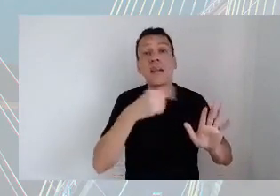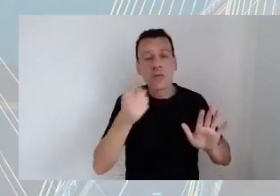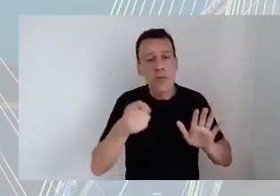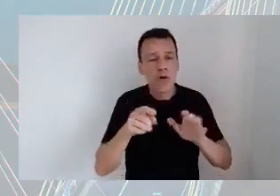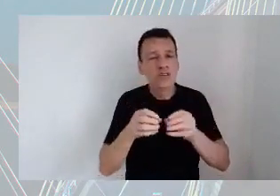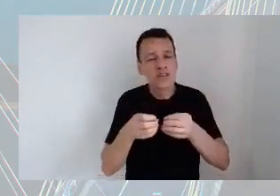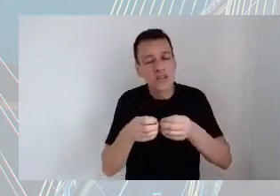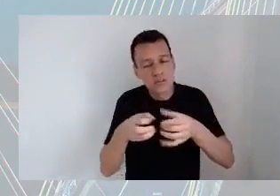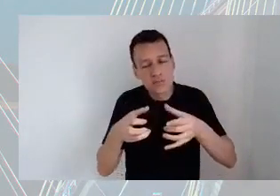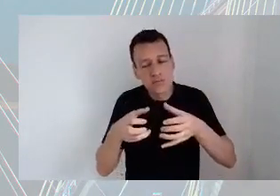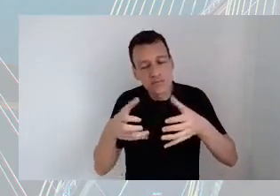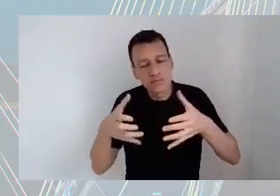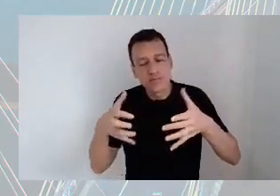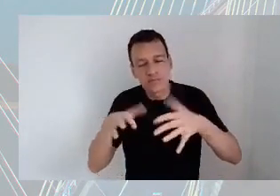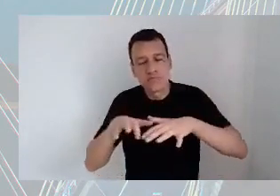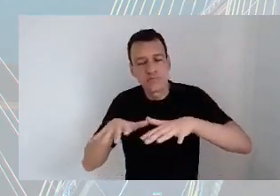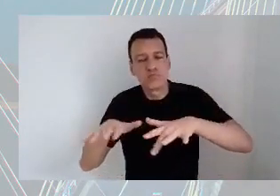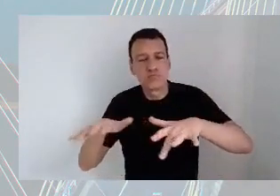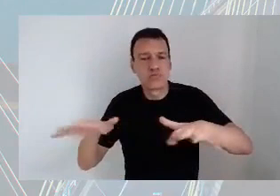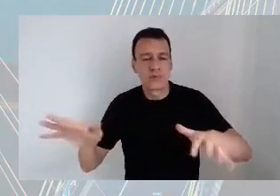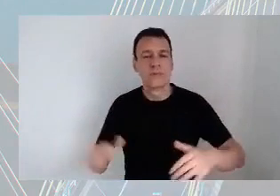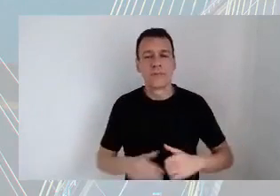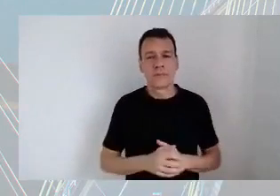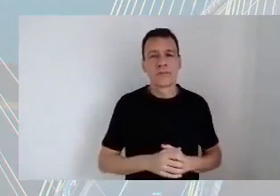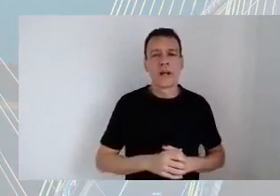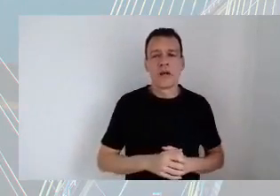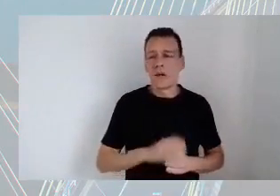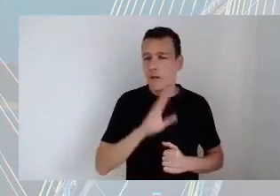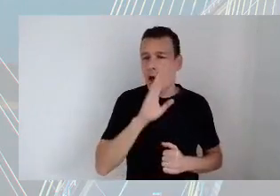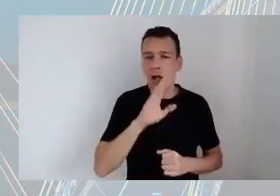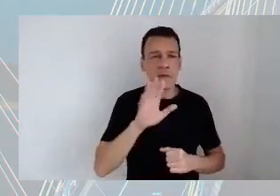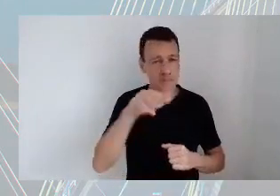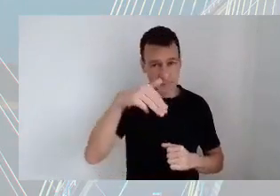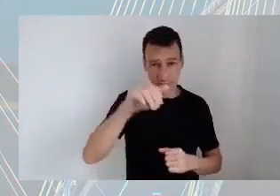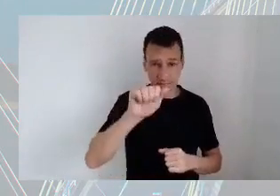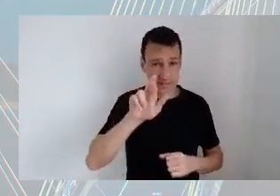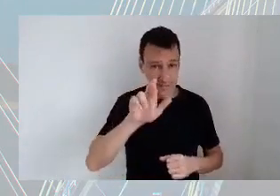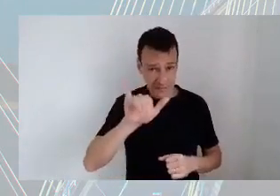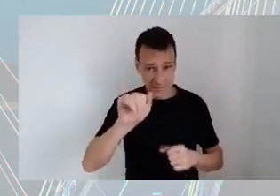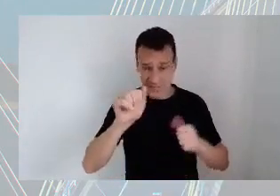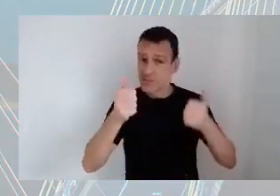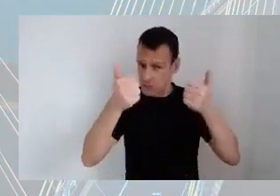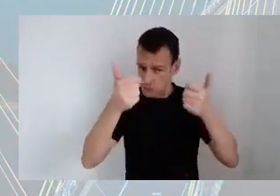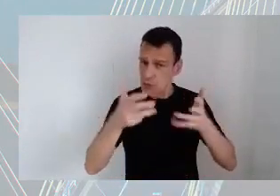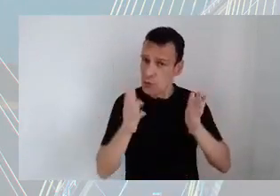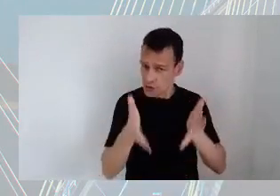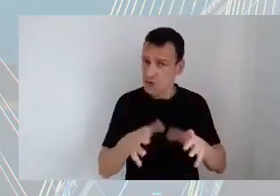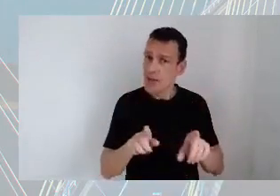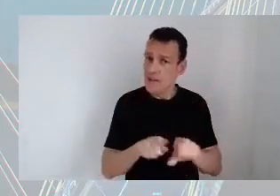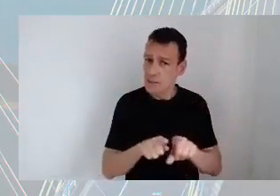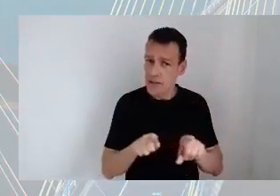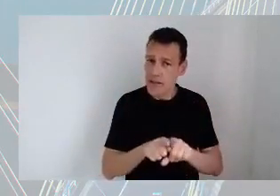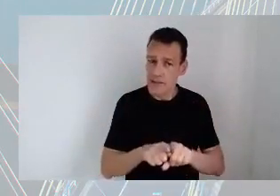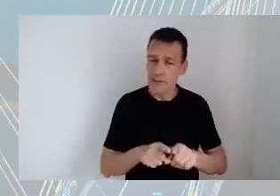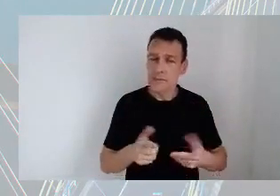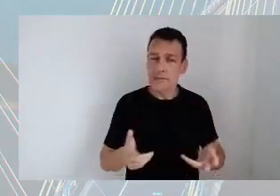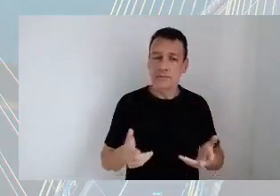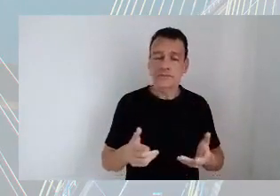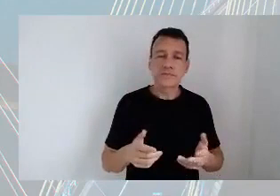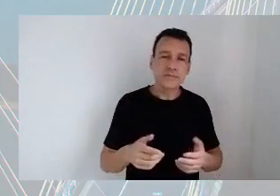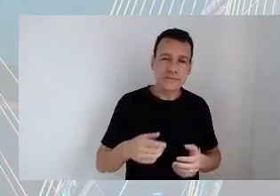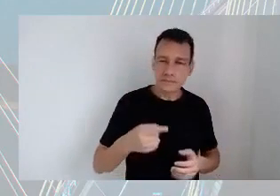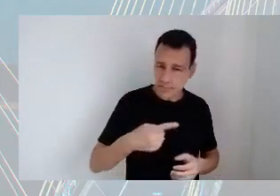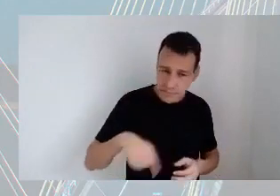A Maria destacou isso também, né? É fundamental, a gente tem visto isso, a necessidade de cuidar